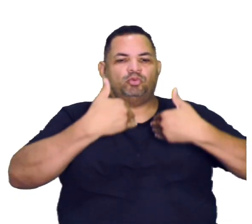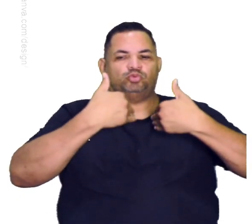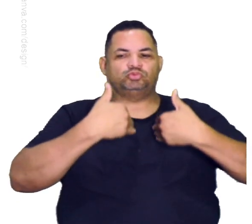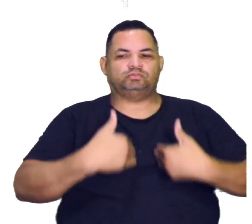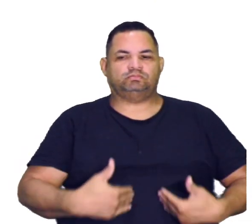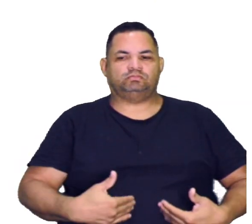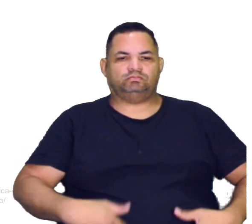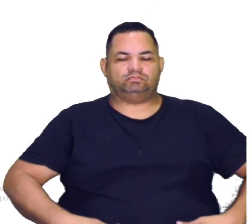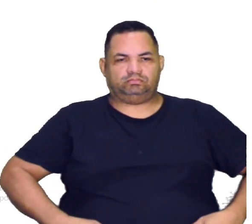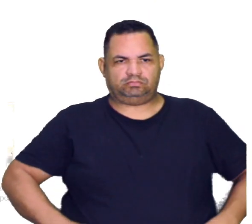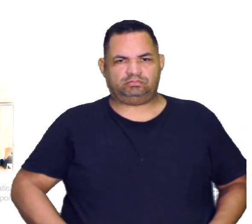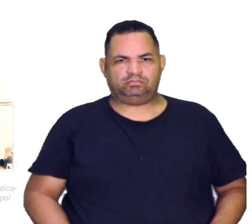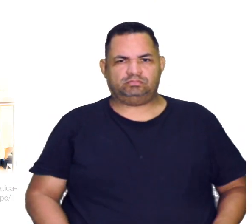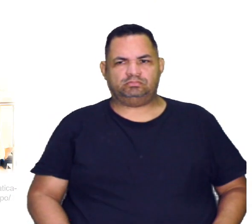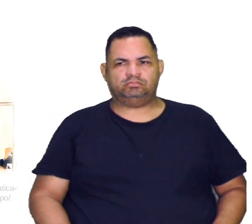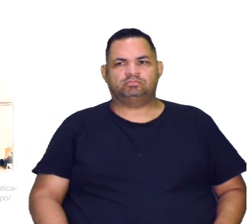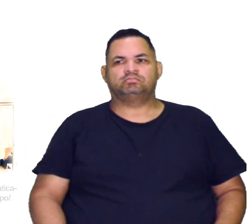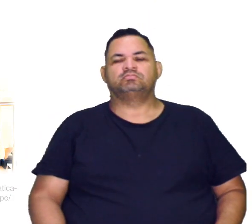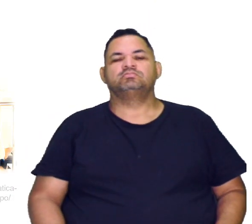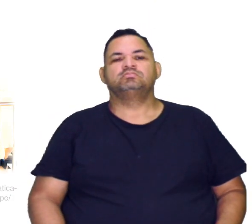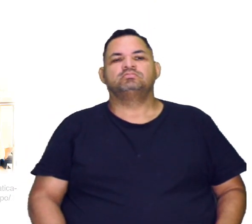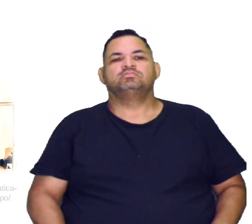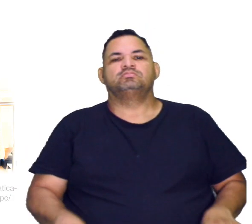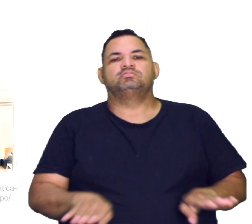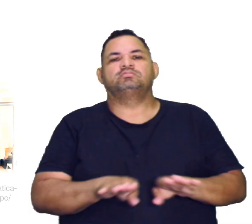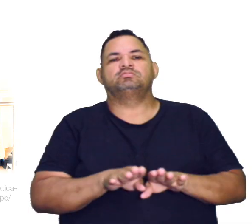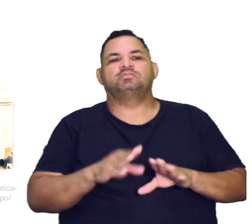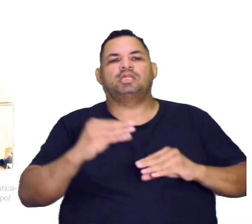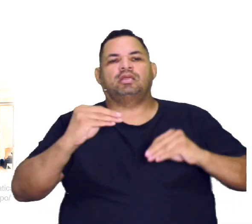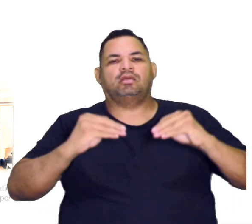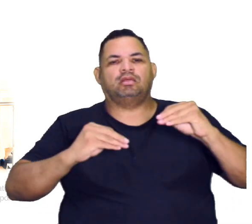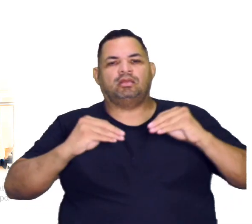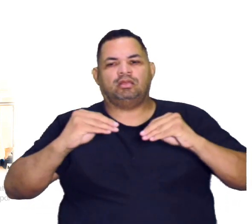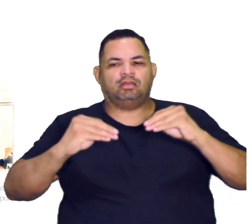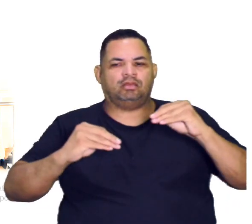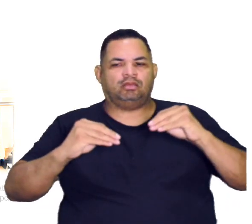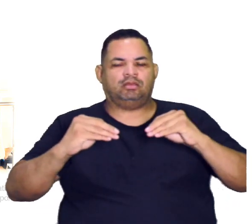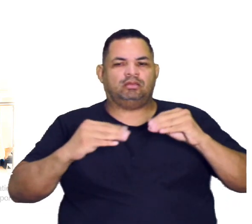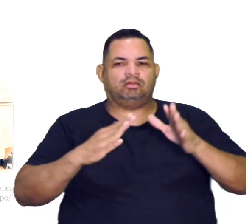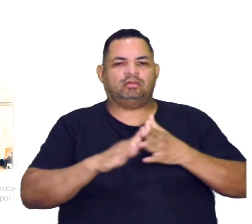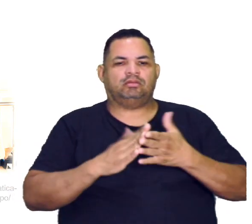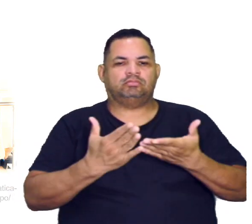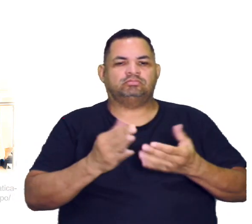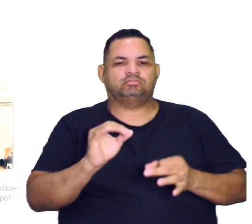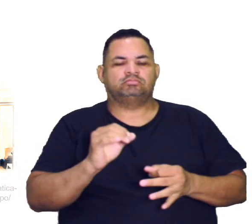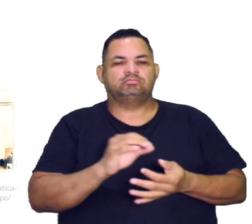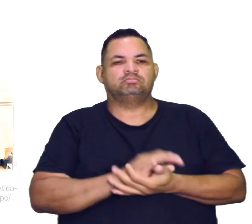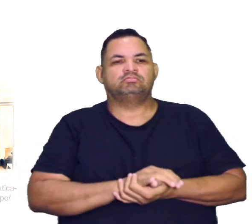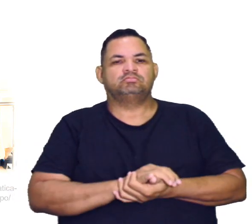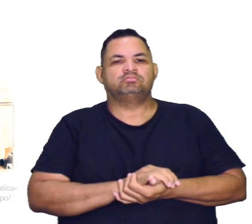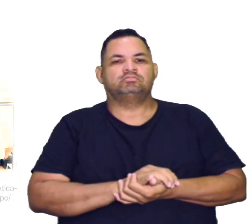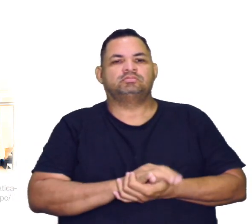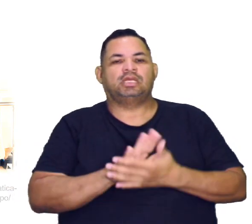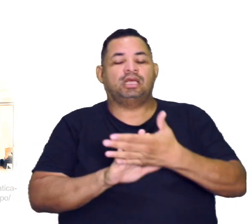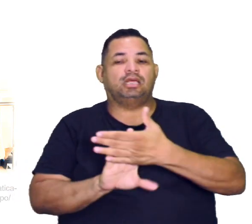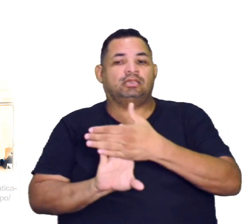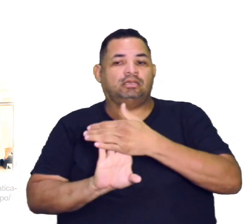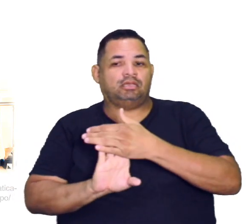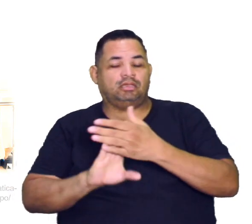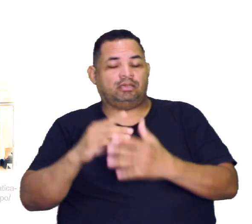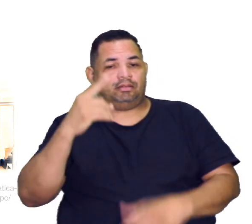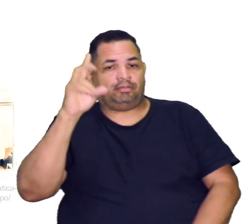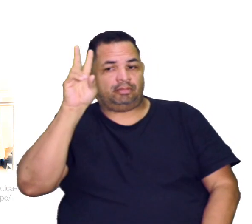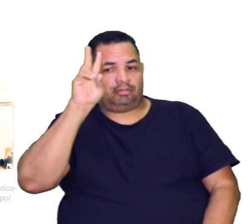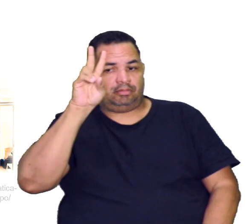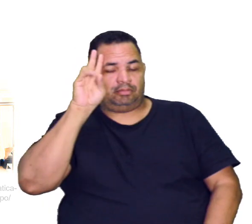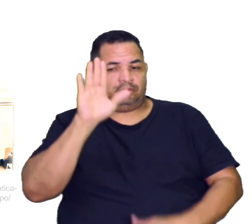postura. Quando a gente trabalha a flexibilidade, e aqui a gente pega aí o gancho do alongamento, eu